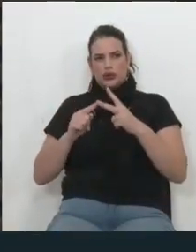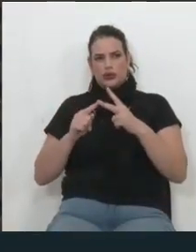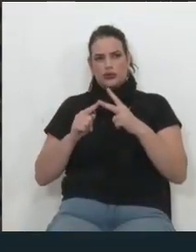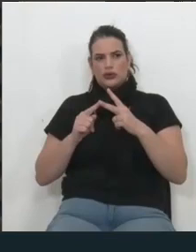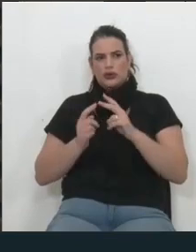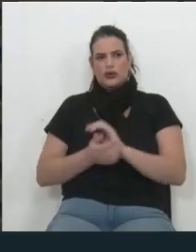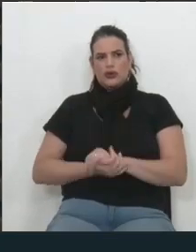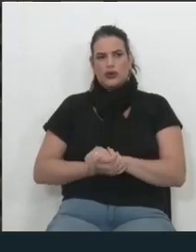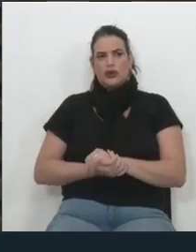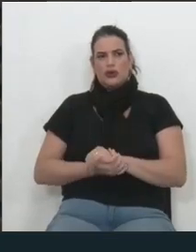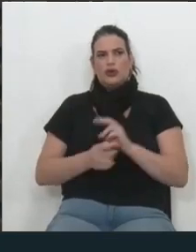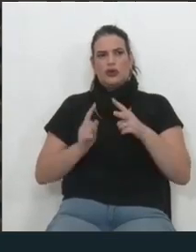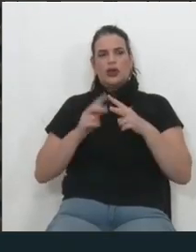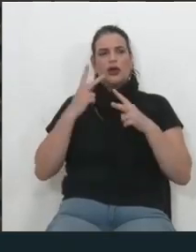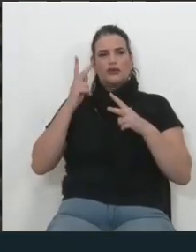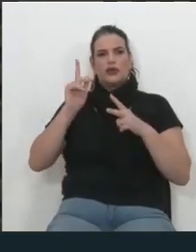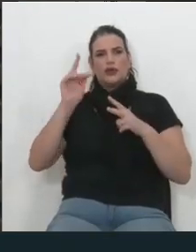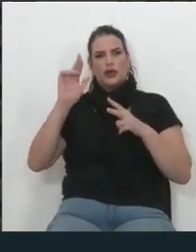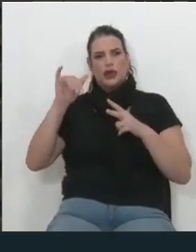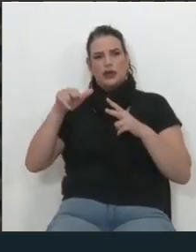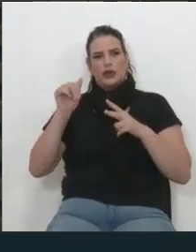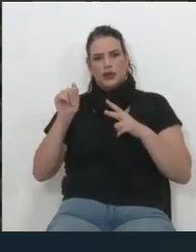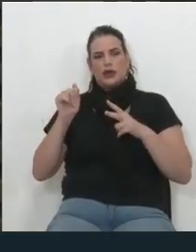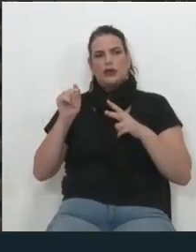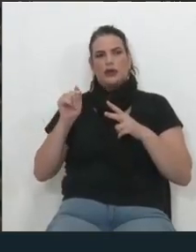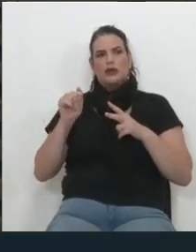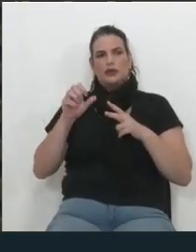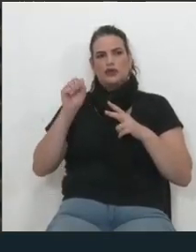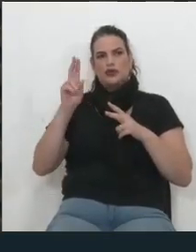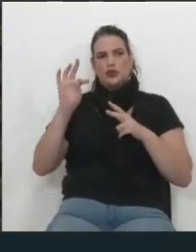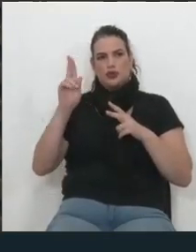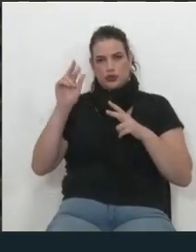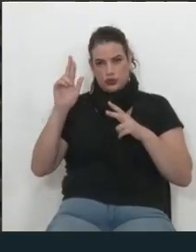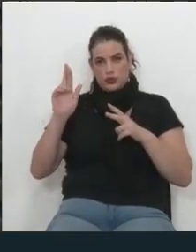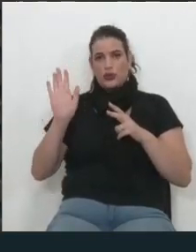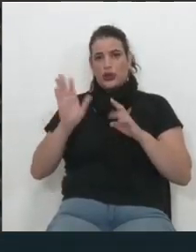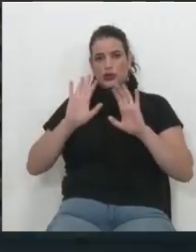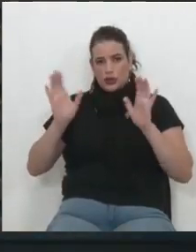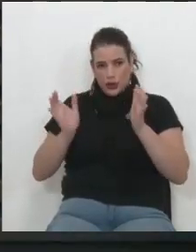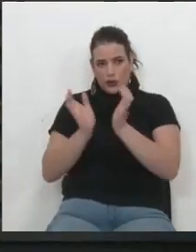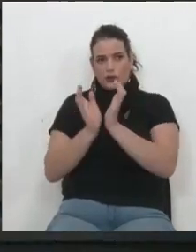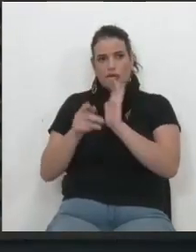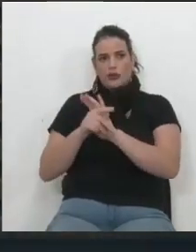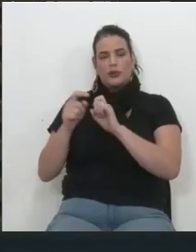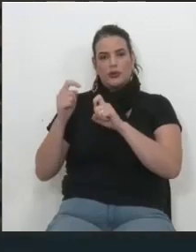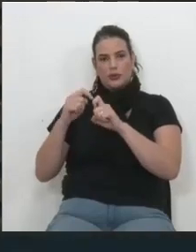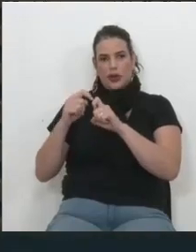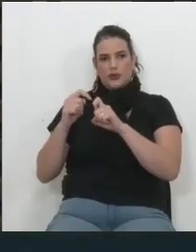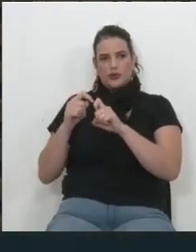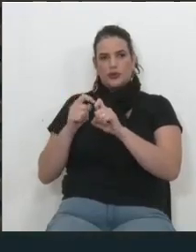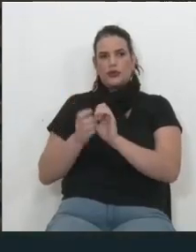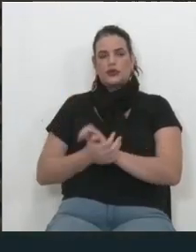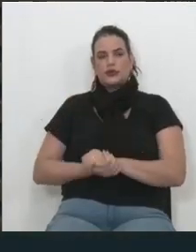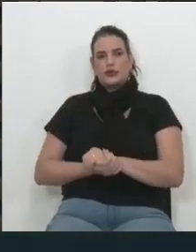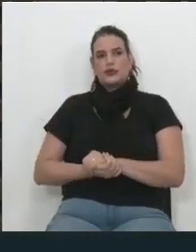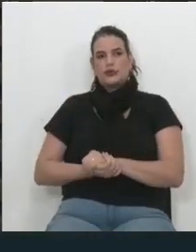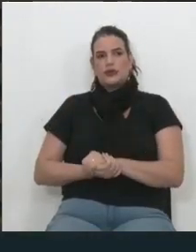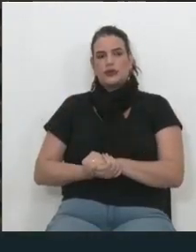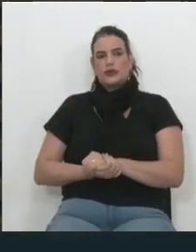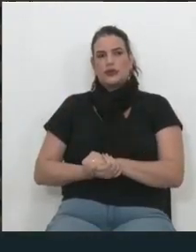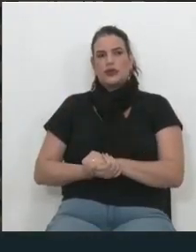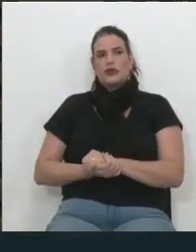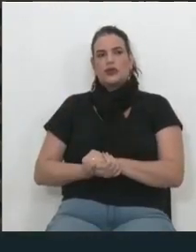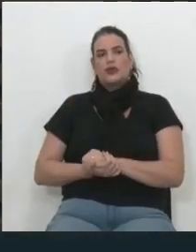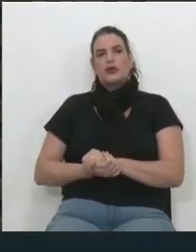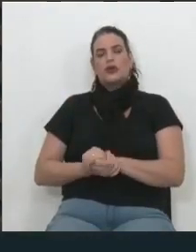vou indicar a vereadora Karina Soutur, porque ela já está, inclusive, na comissão dos médicos. Eu acho que tem relação.